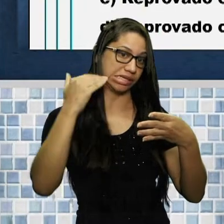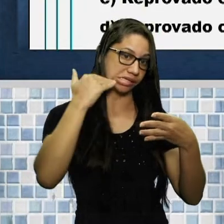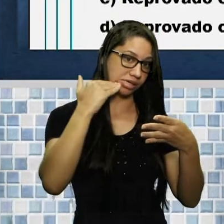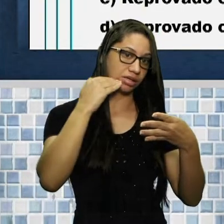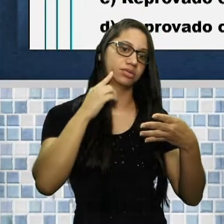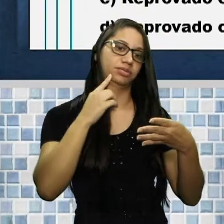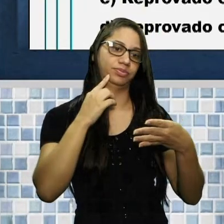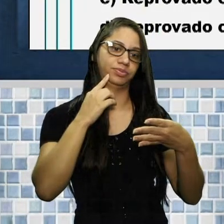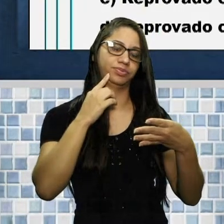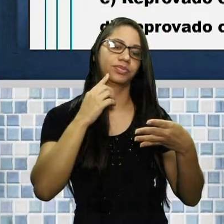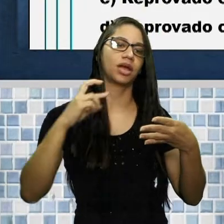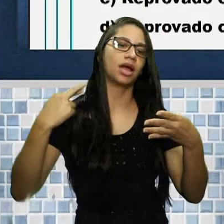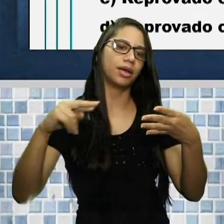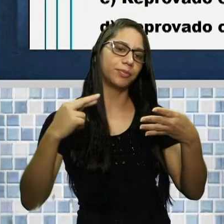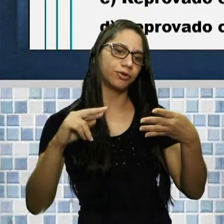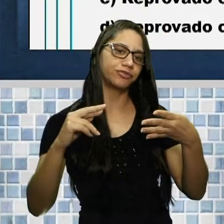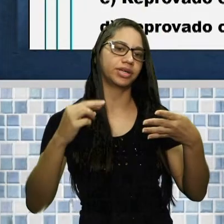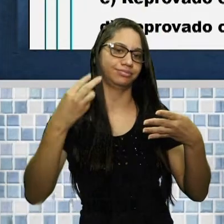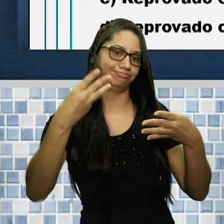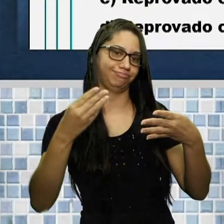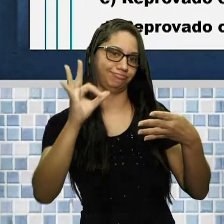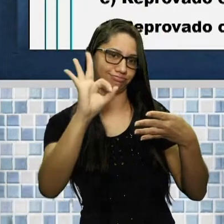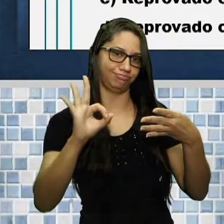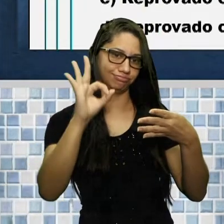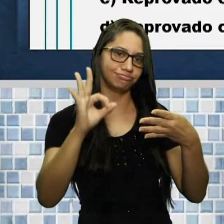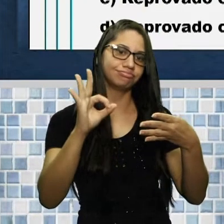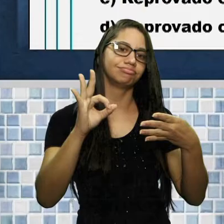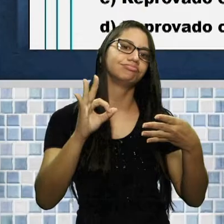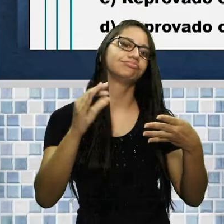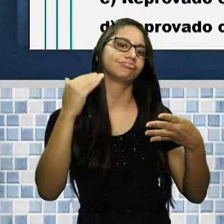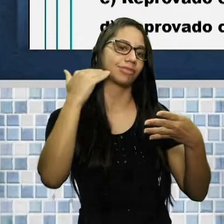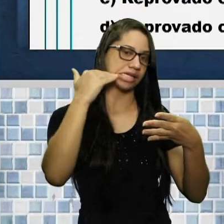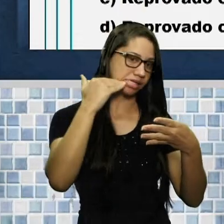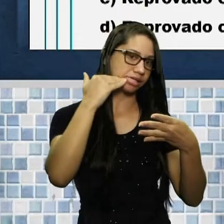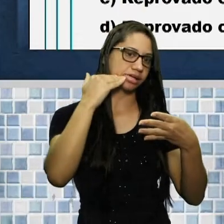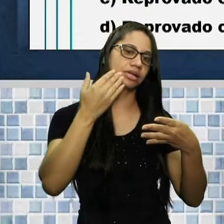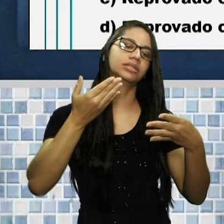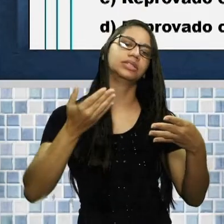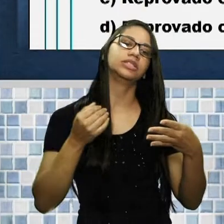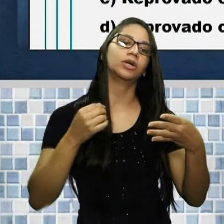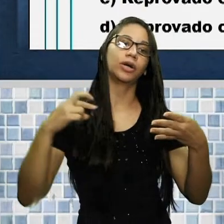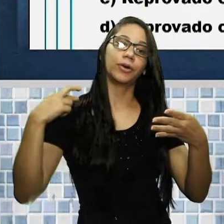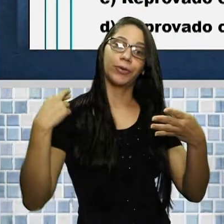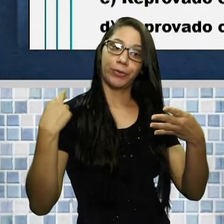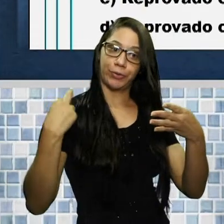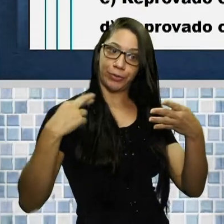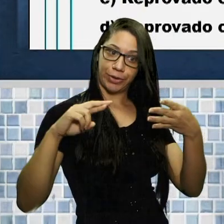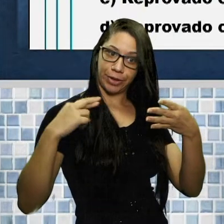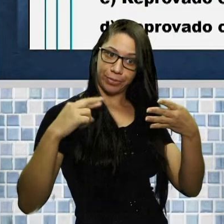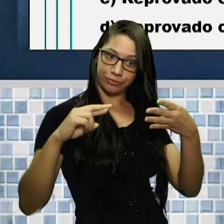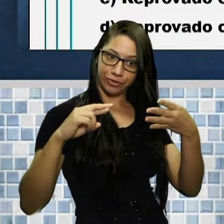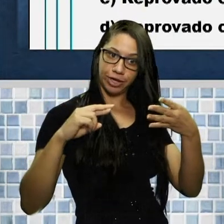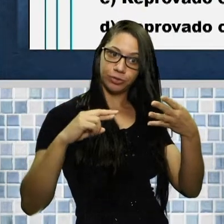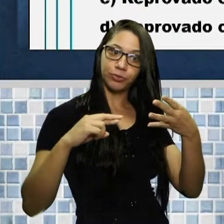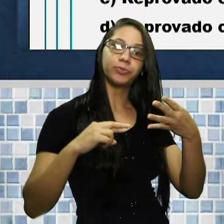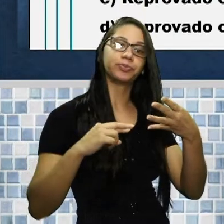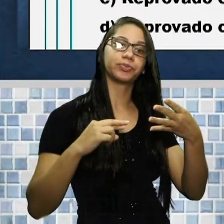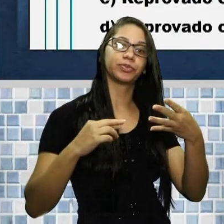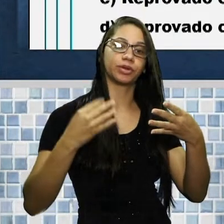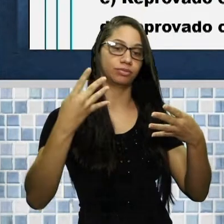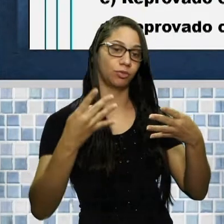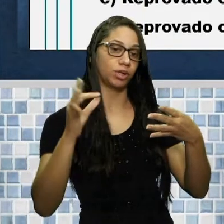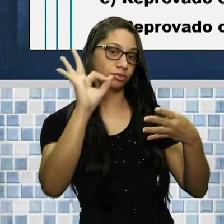defeito. C, reprovado com 3% de peças com defeito. E a letra D, reprovado